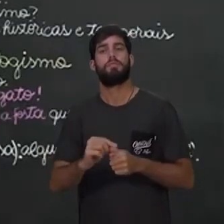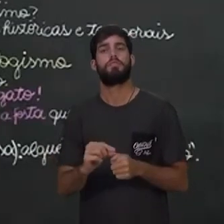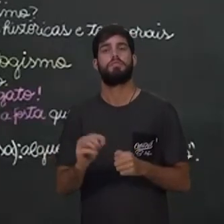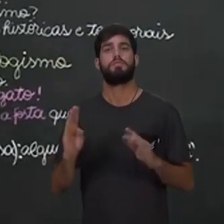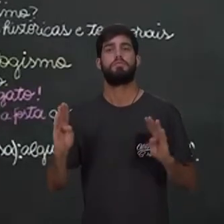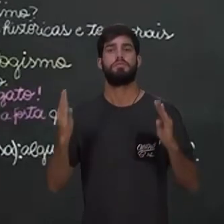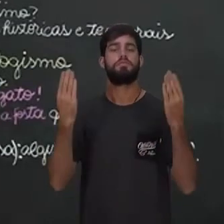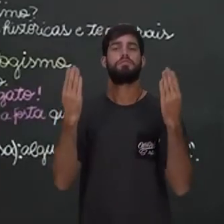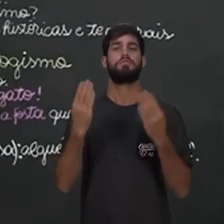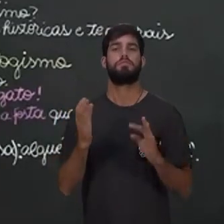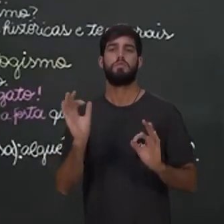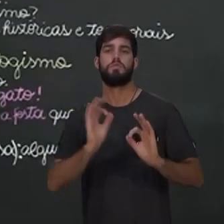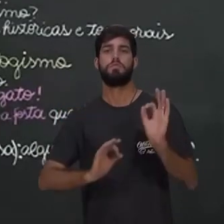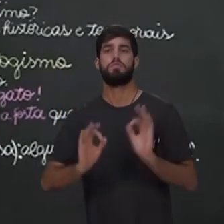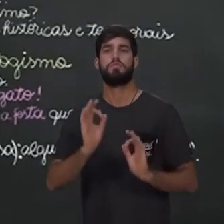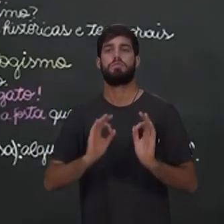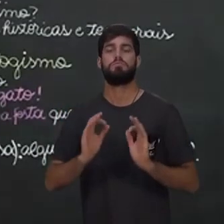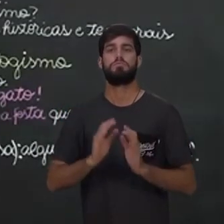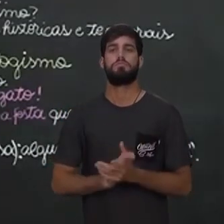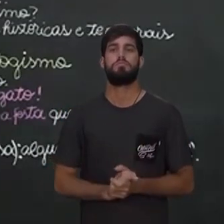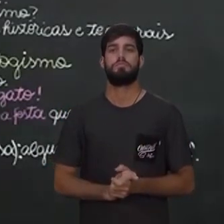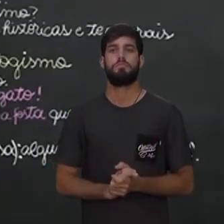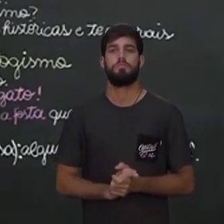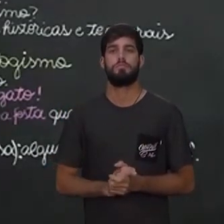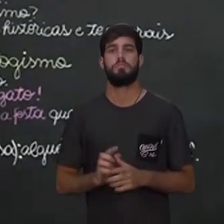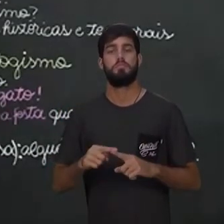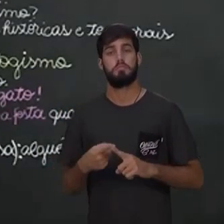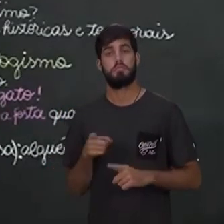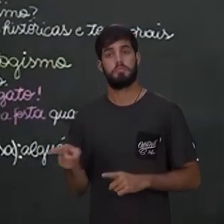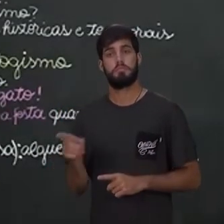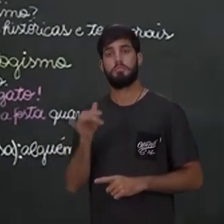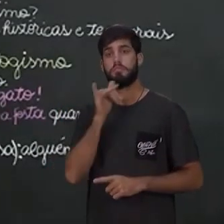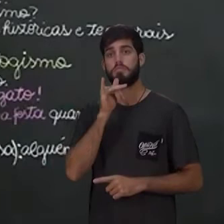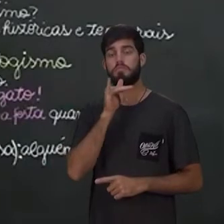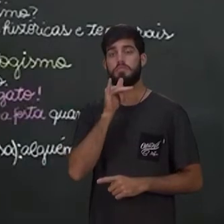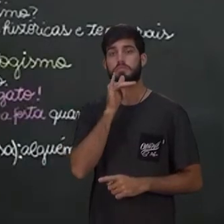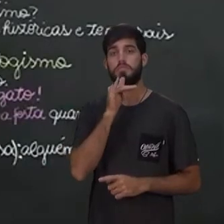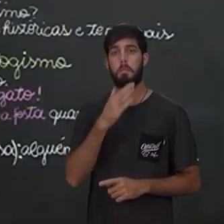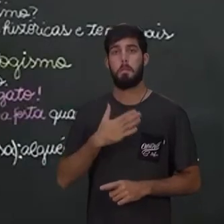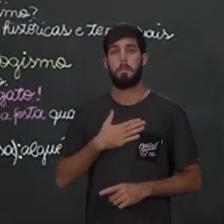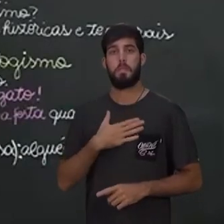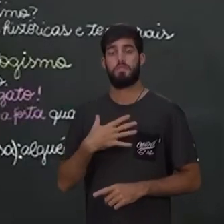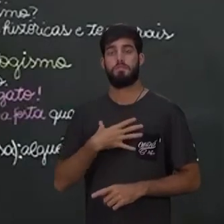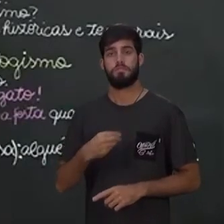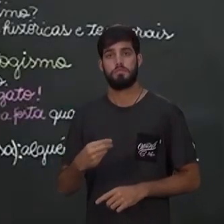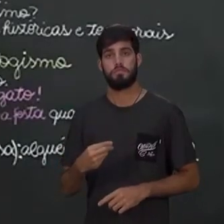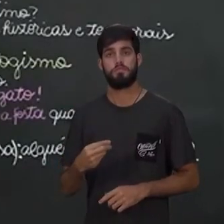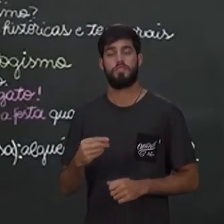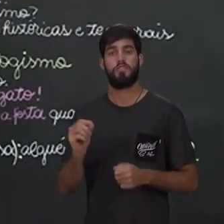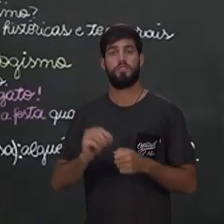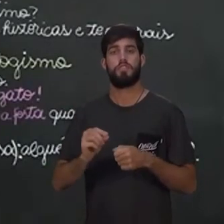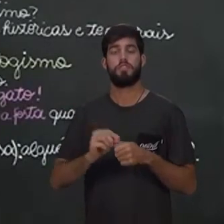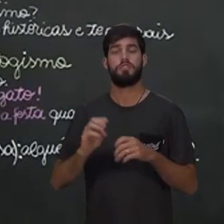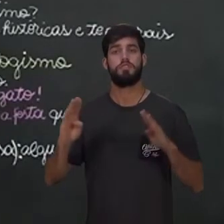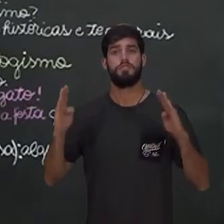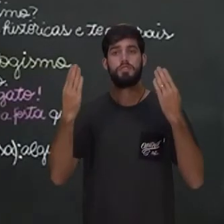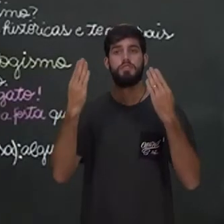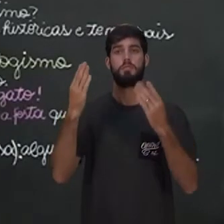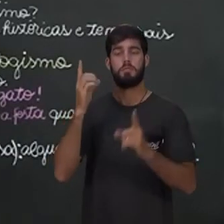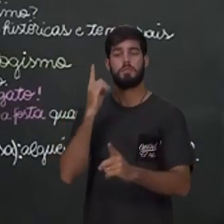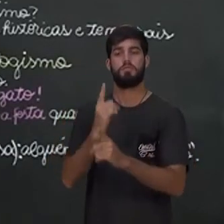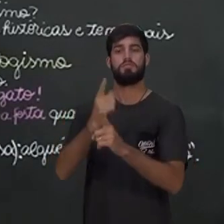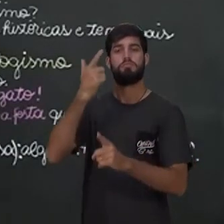organizar um evento, isso é fazer a festa. Mas nesse exemplo aqui, olha, os meus filhos vão fazer a festa quando me